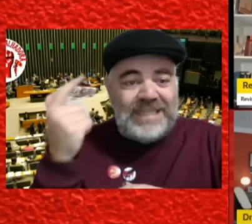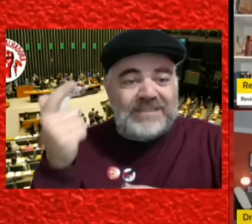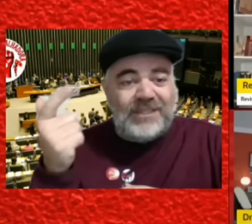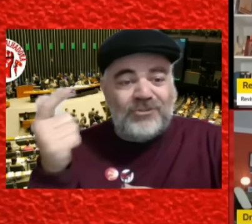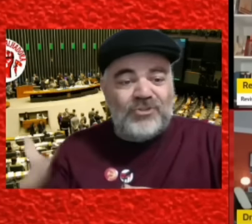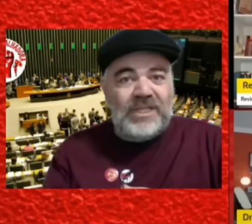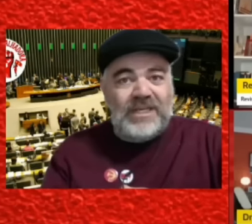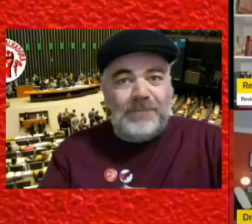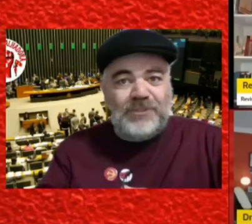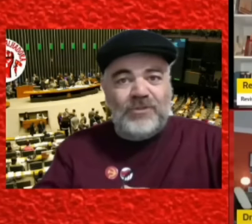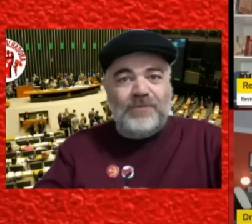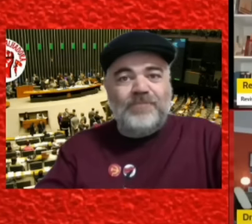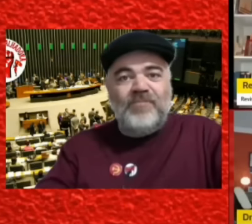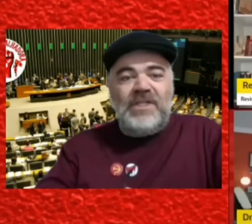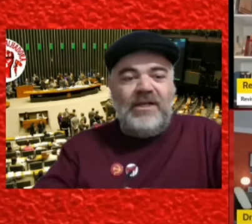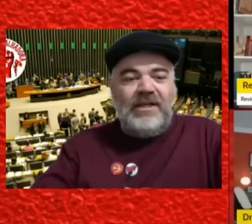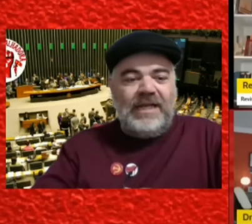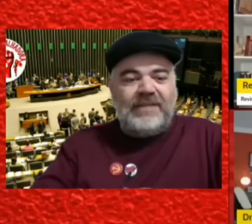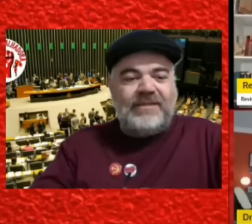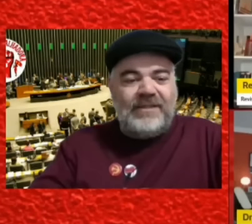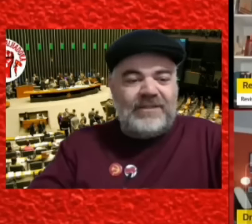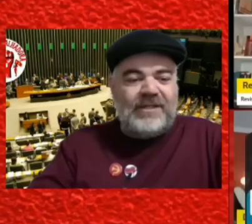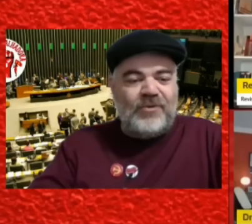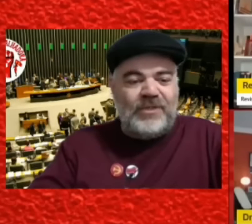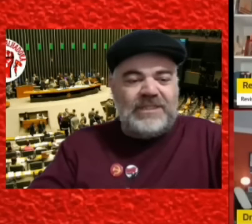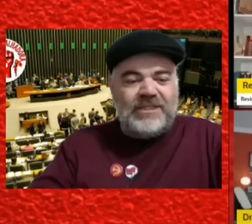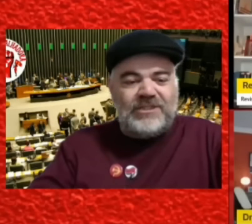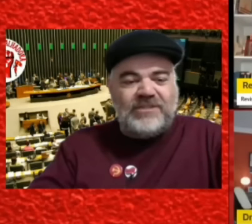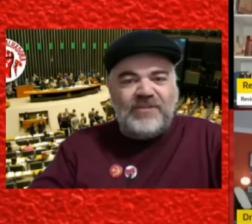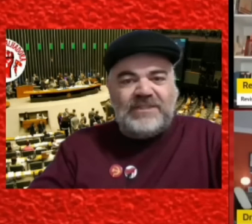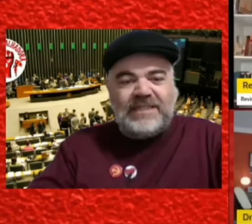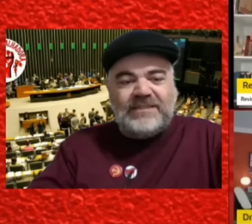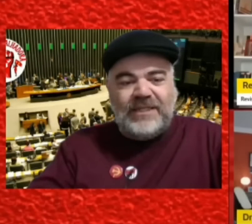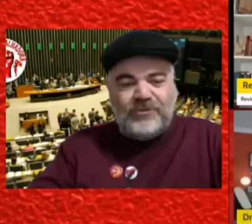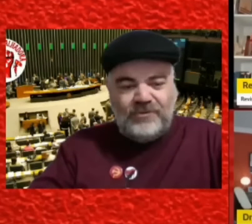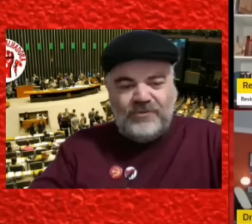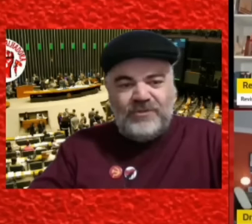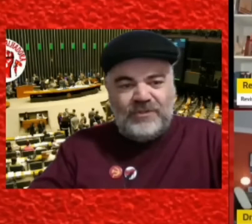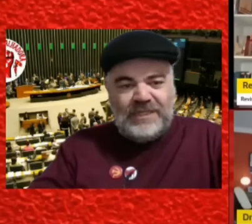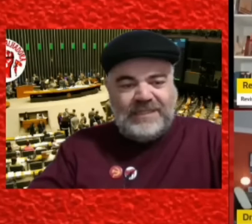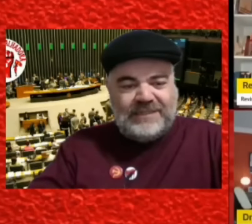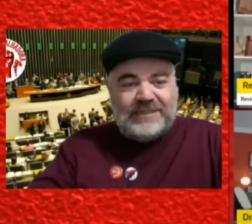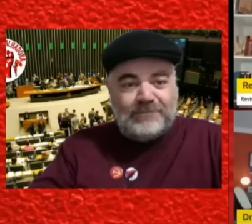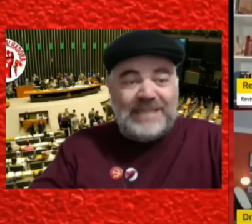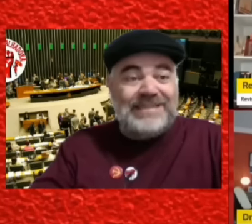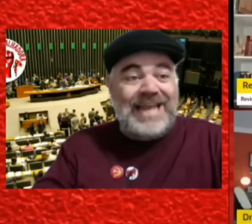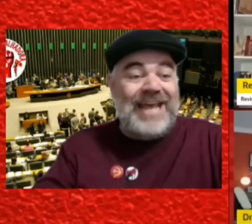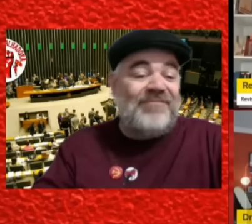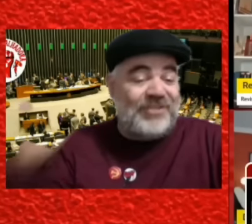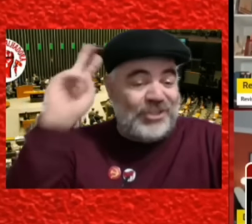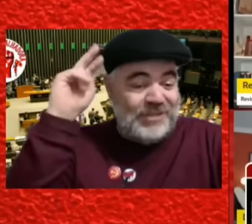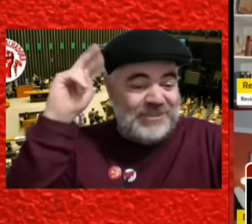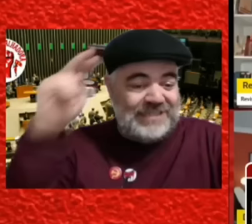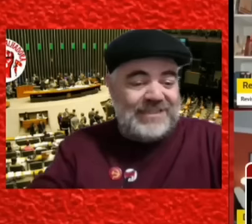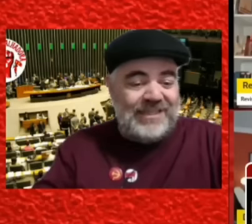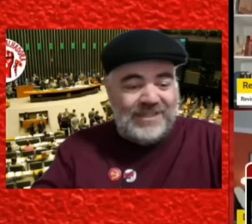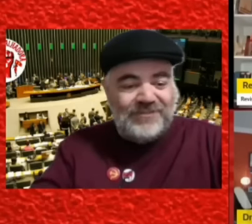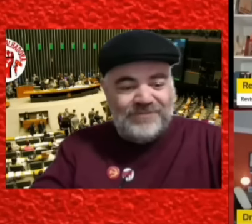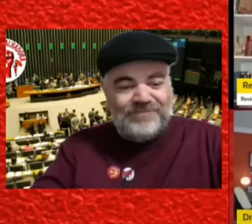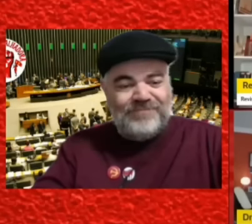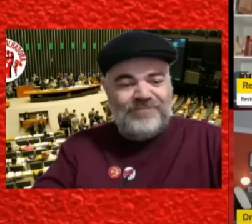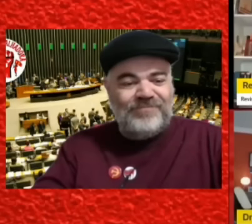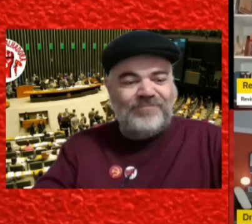gente esqueceu disso aí, né, pessoal? É tanta coisa que a gente foi esquecendo dessas mais leves, digamos assim,